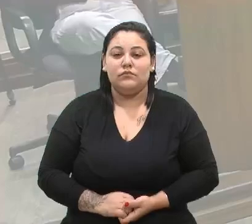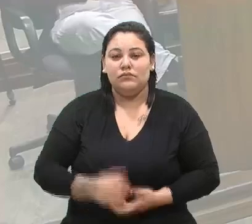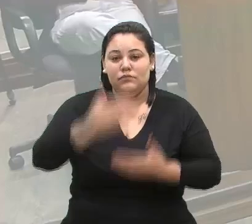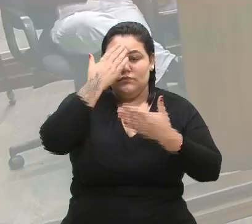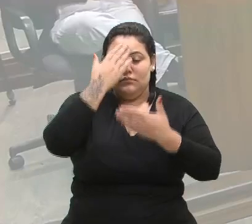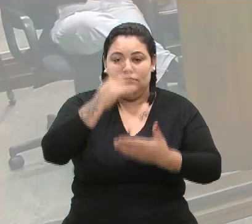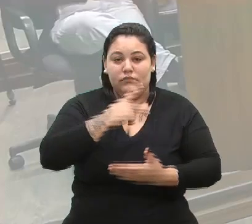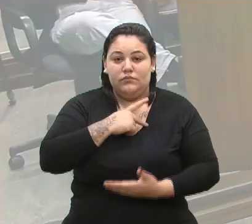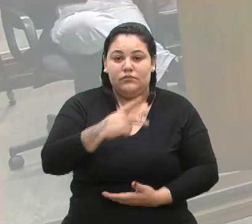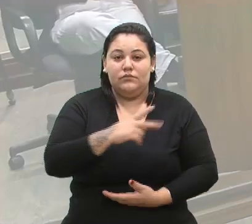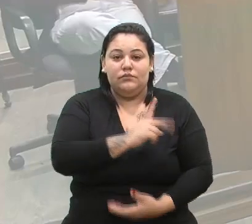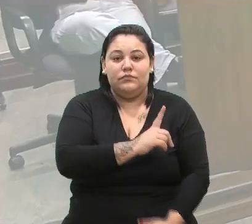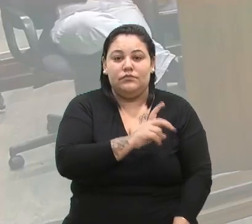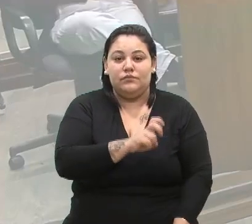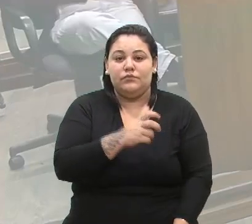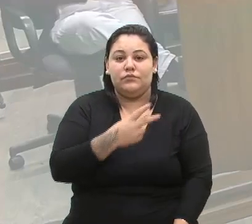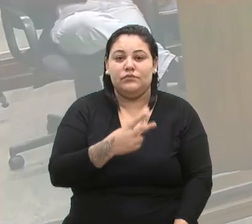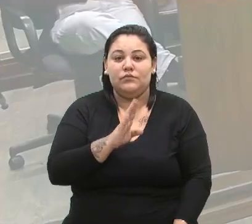Parecer